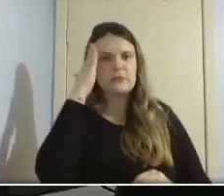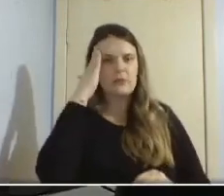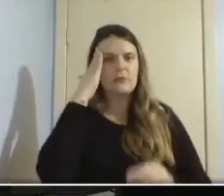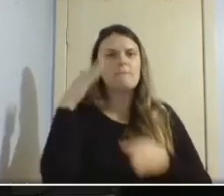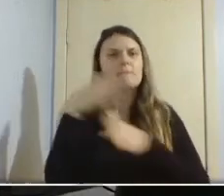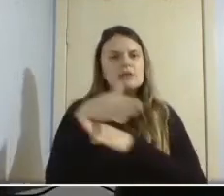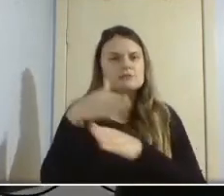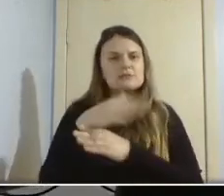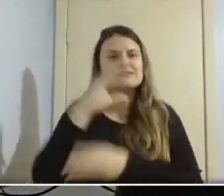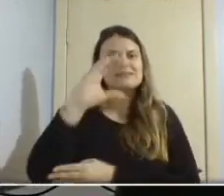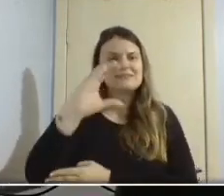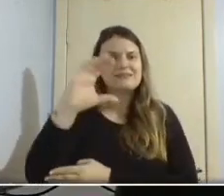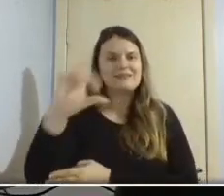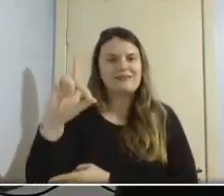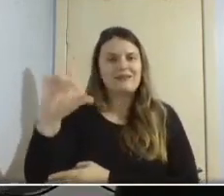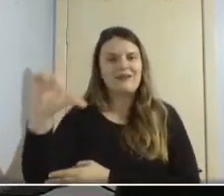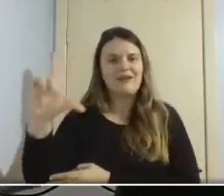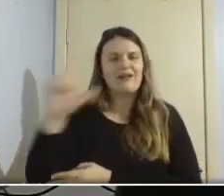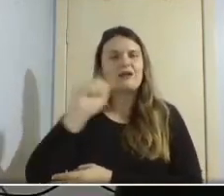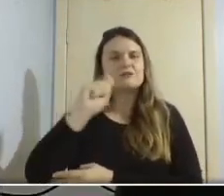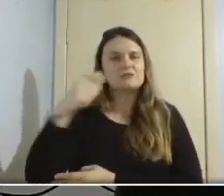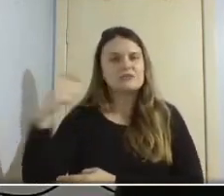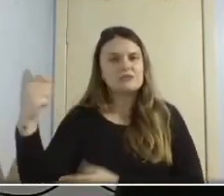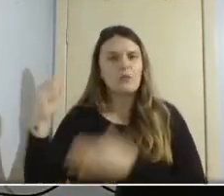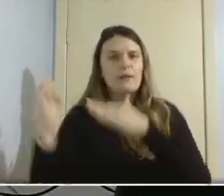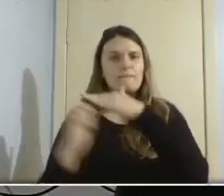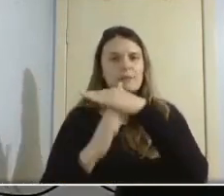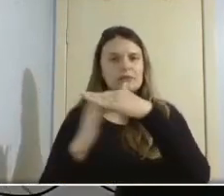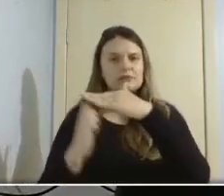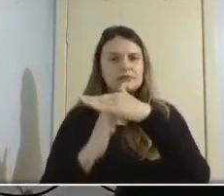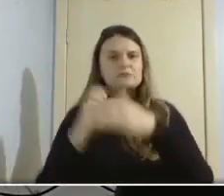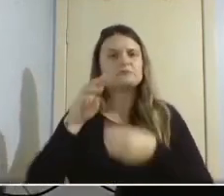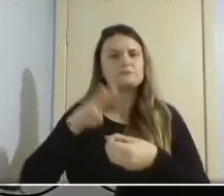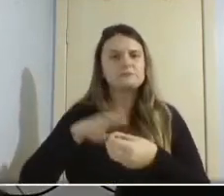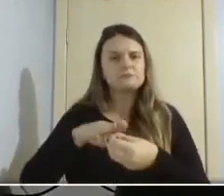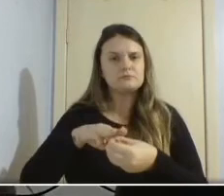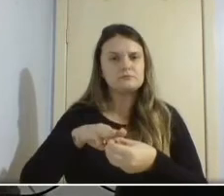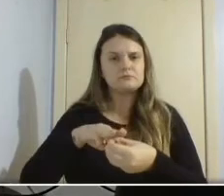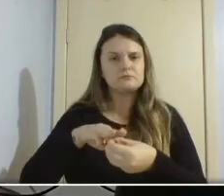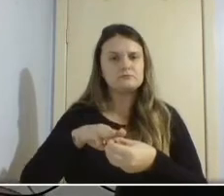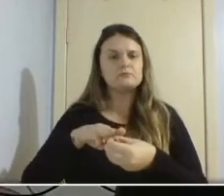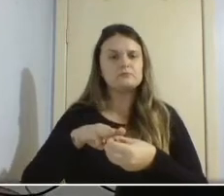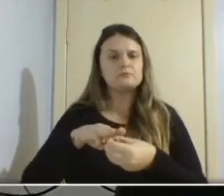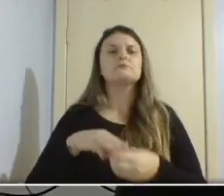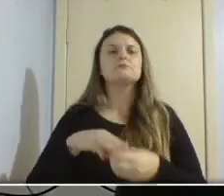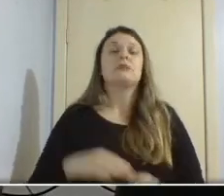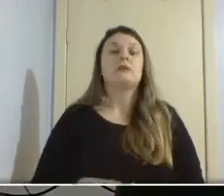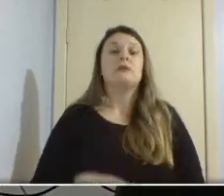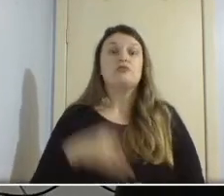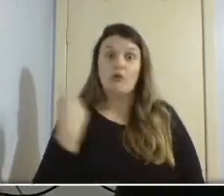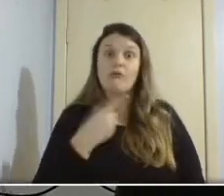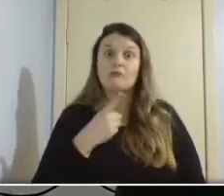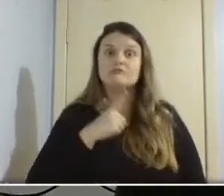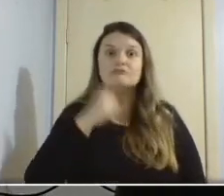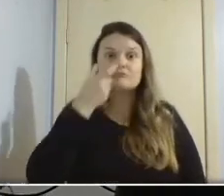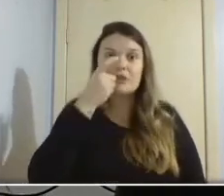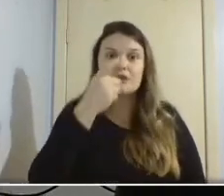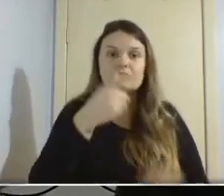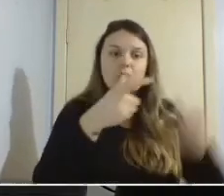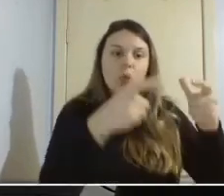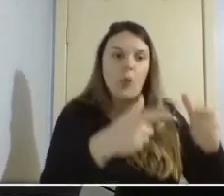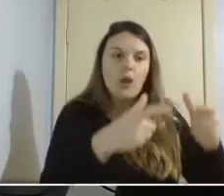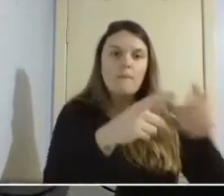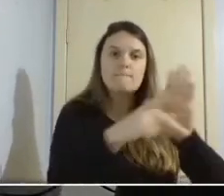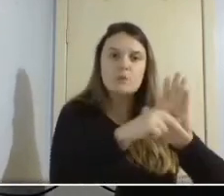Associação Empresarial, do município, né? Esse parque tecnológico, das universidades, empresas, e